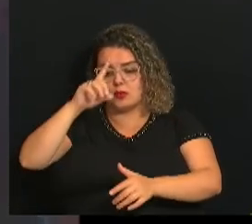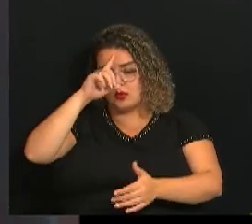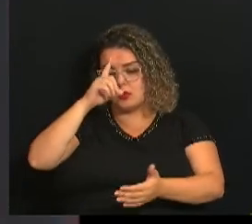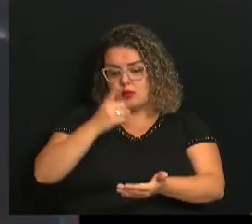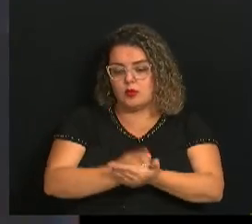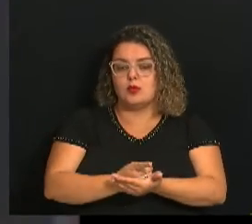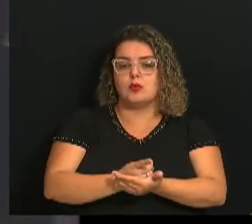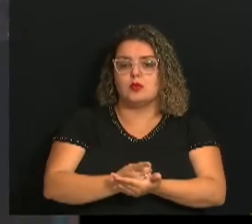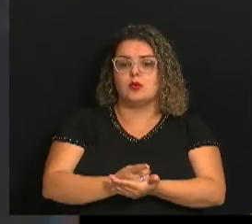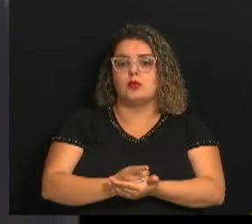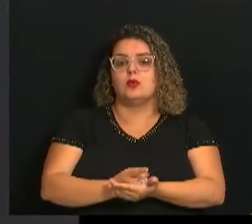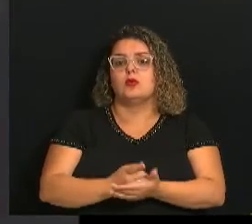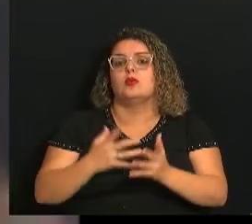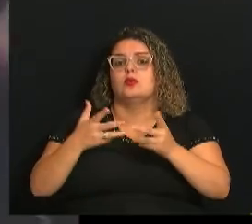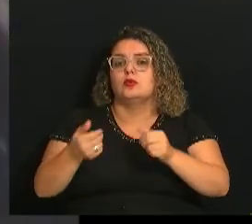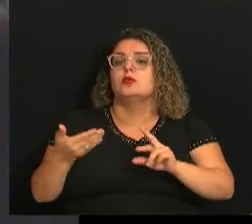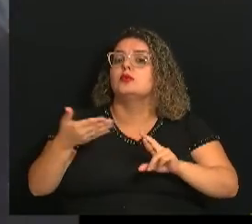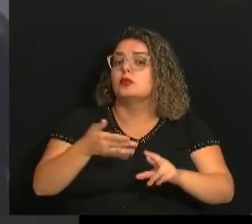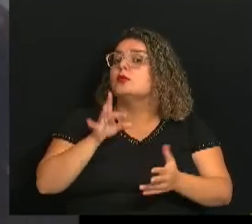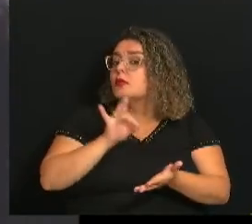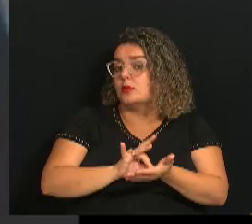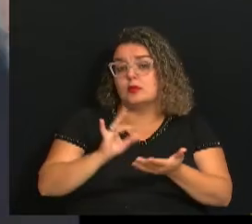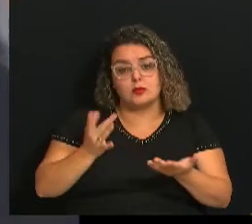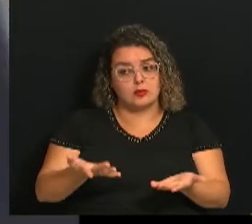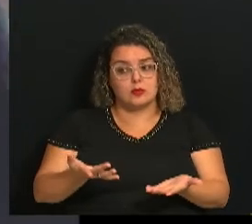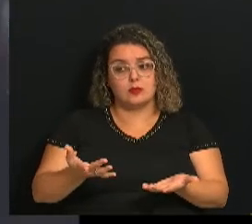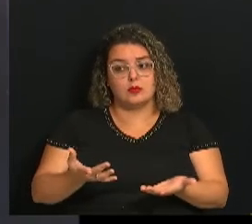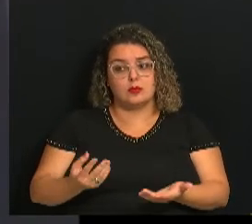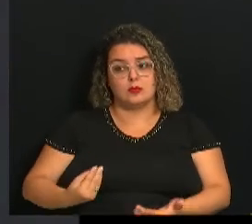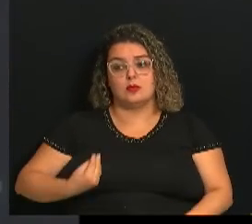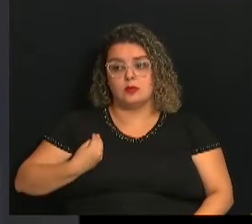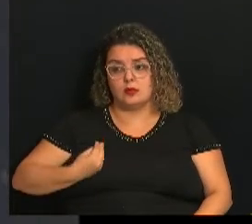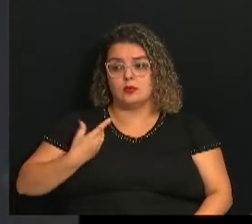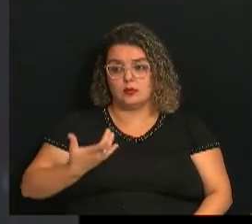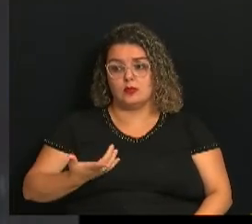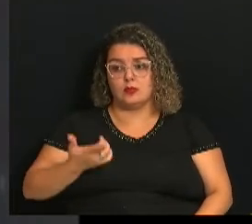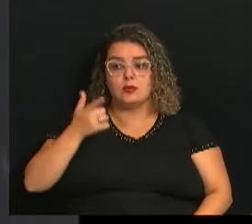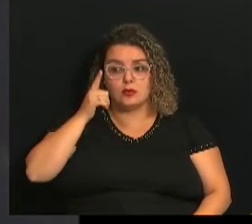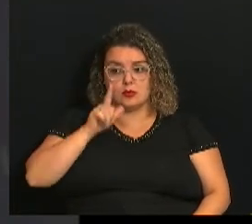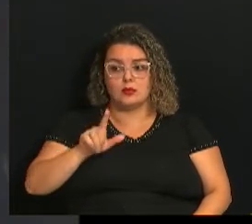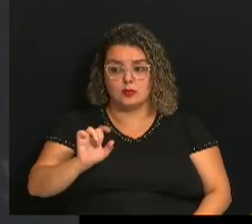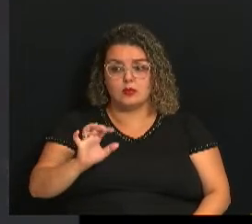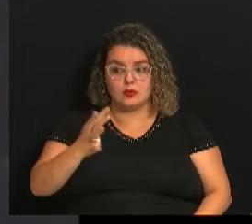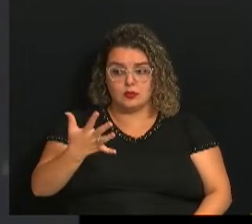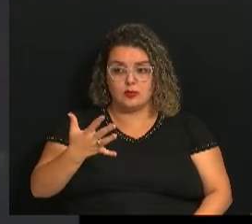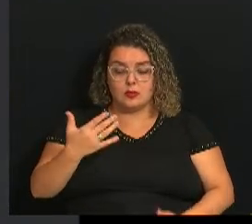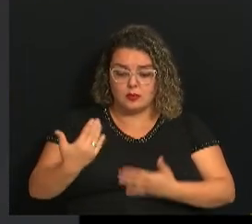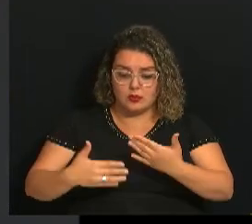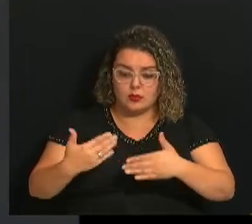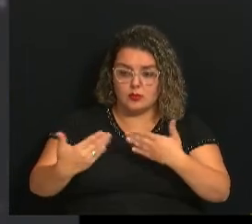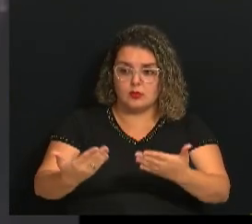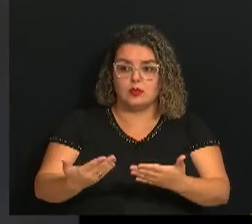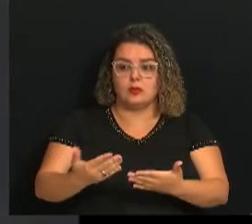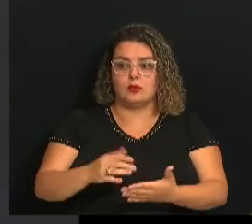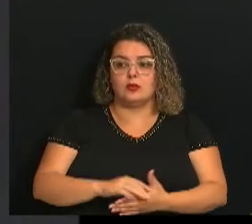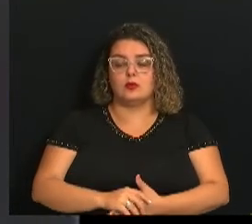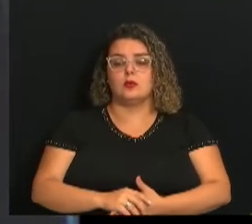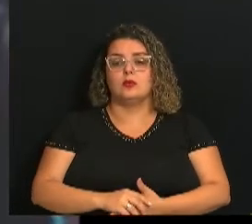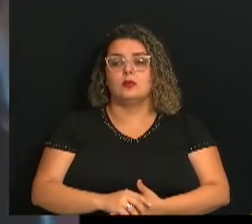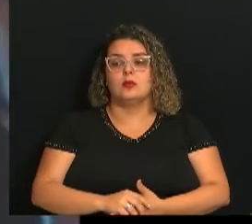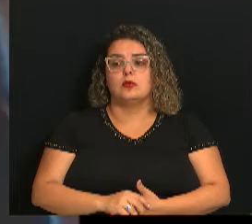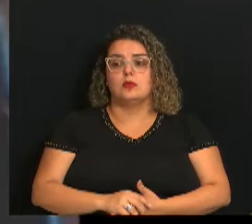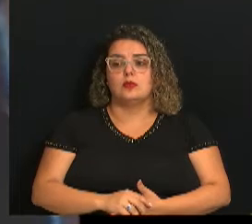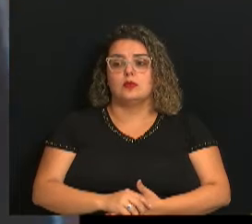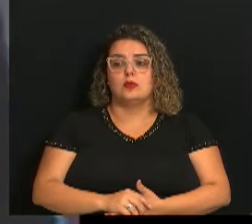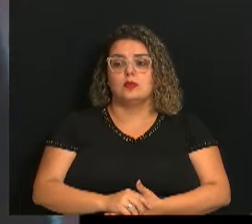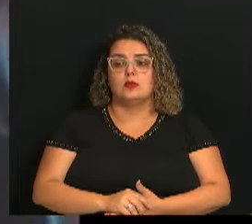seus representantes efetivos. Nós vivemos isso e conseguimos realizar grandes avanços. O que nós tivemos nos